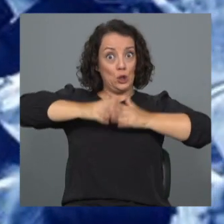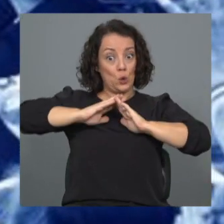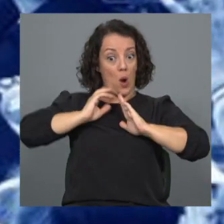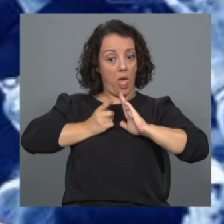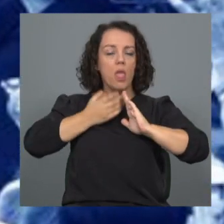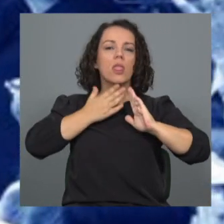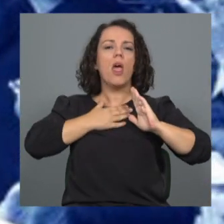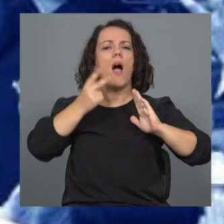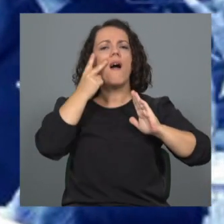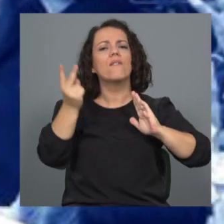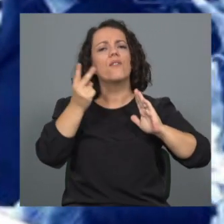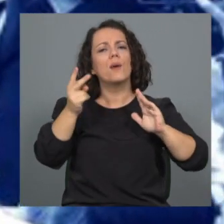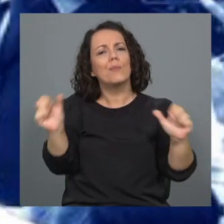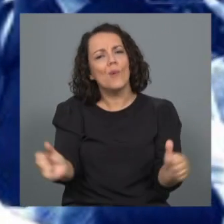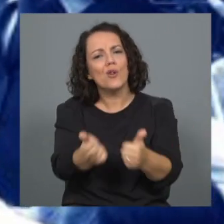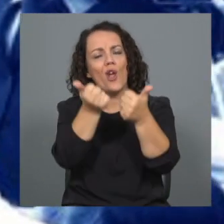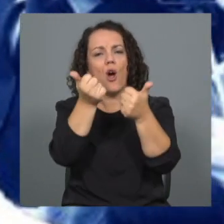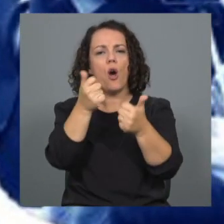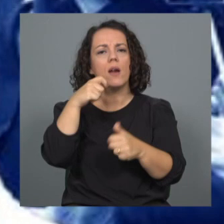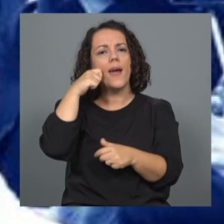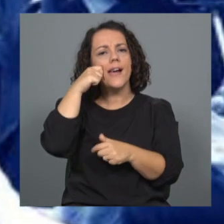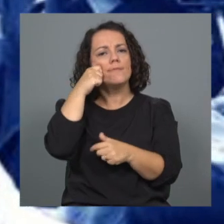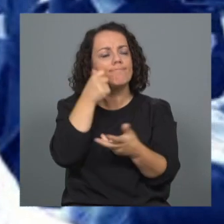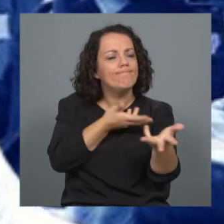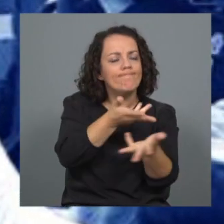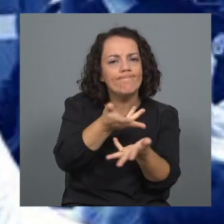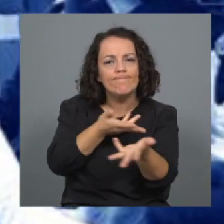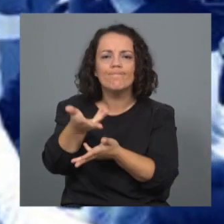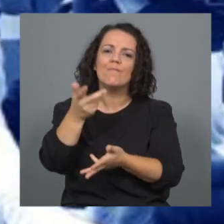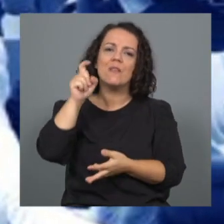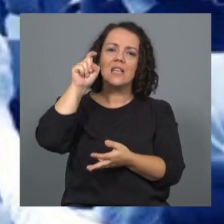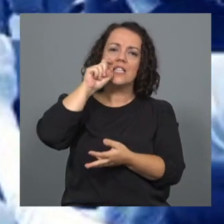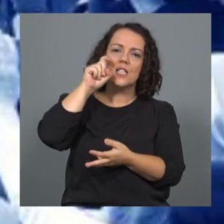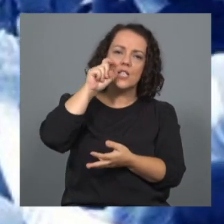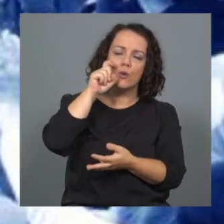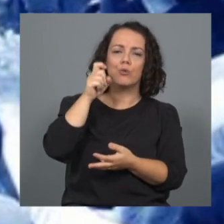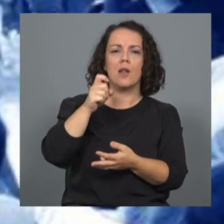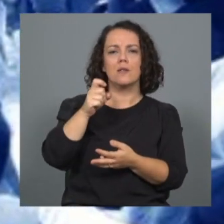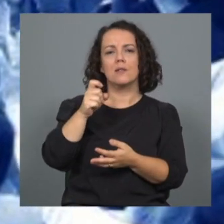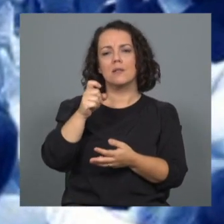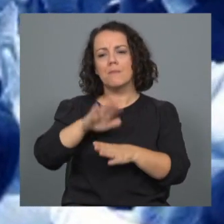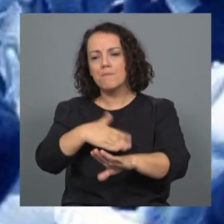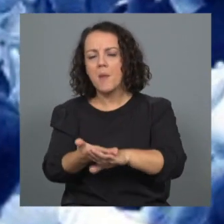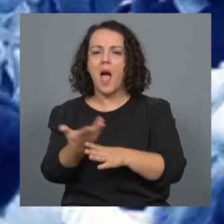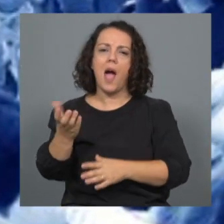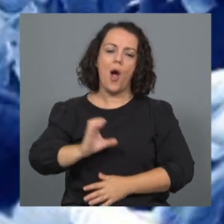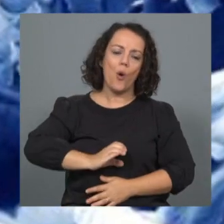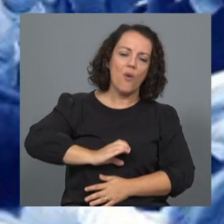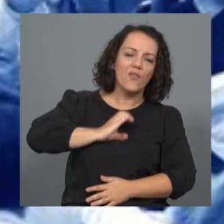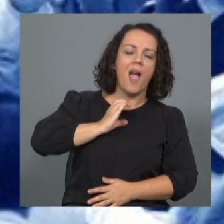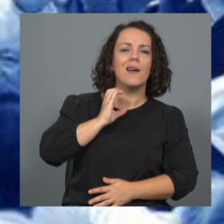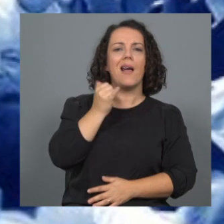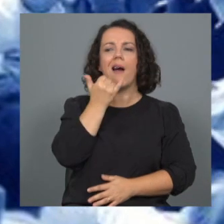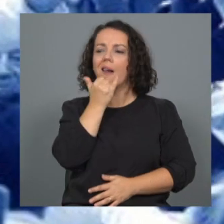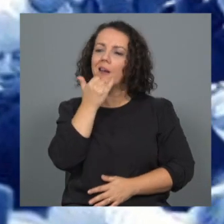não é? De uma maneira mais humana, mais segura, com maior confiança, com maior alegria, com maior gosto por aquilo que